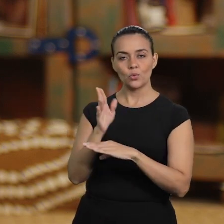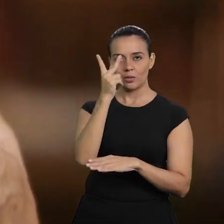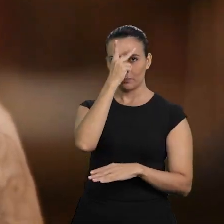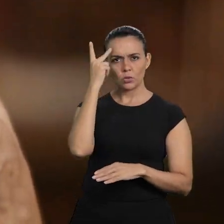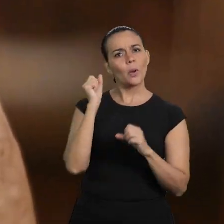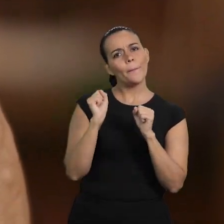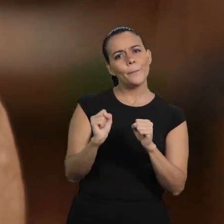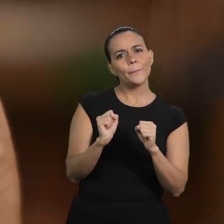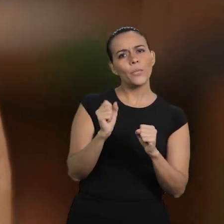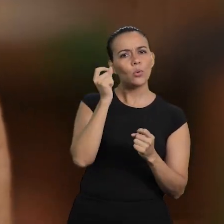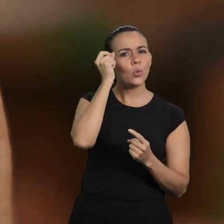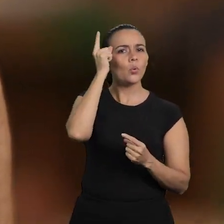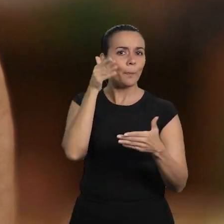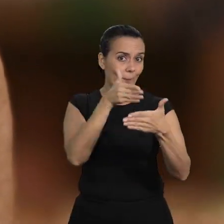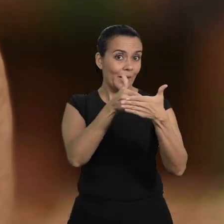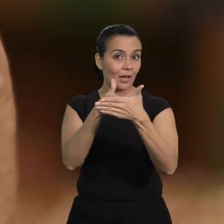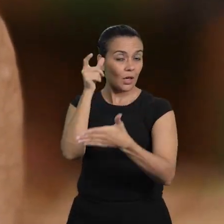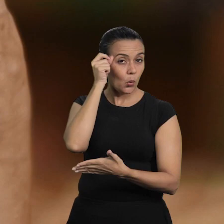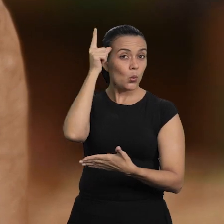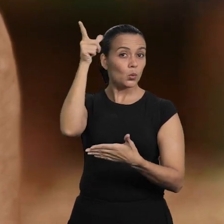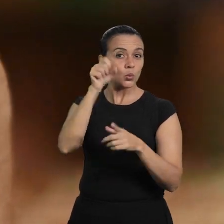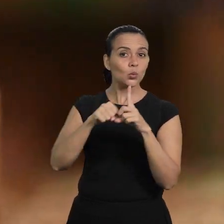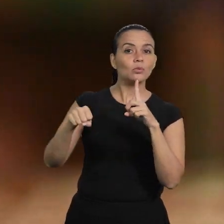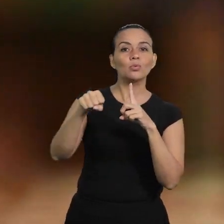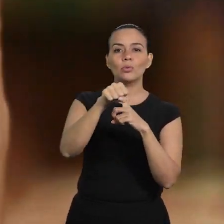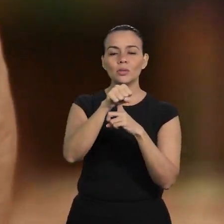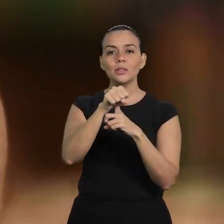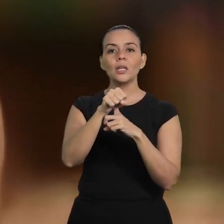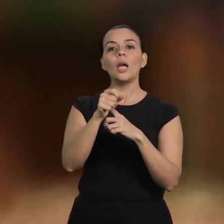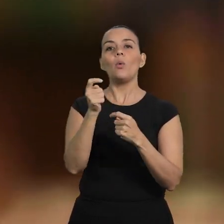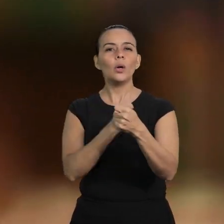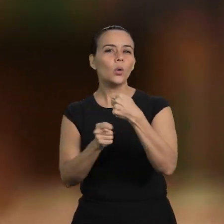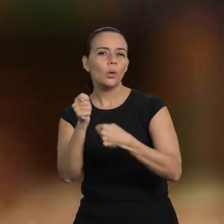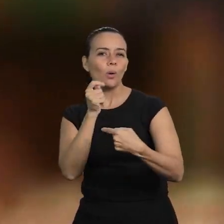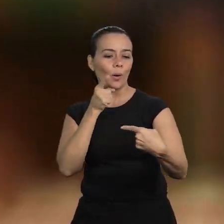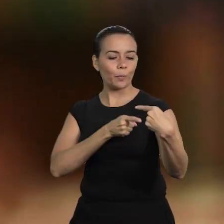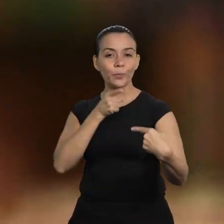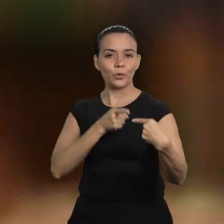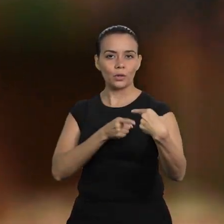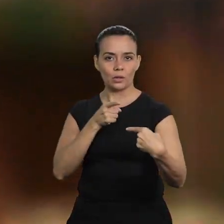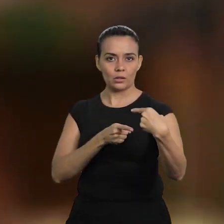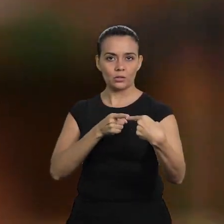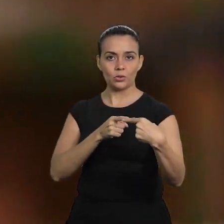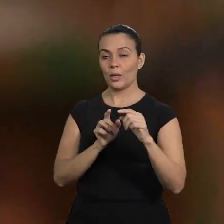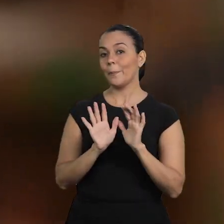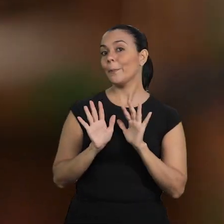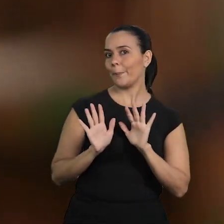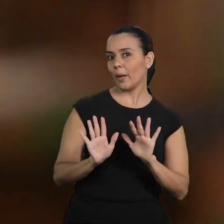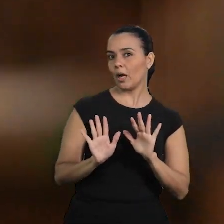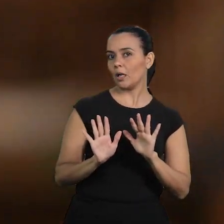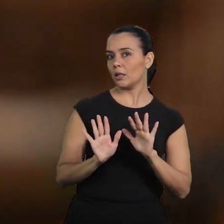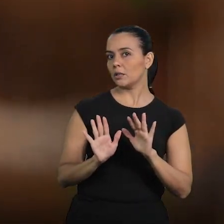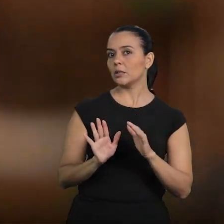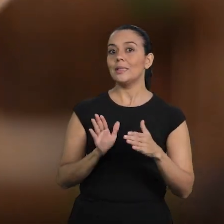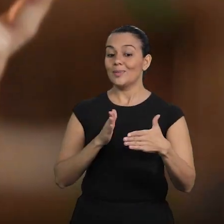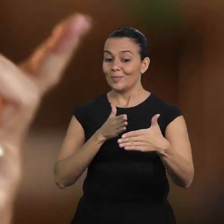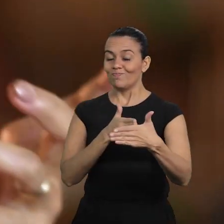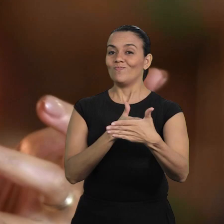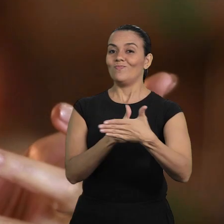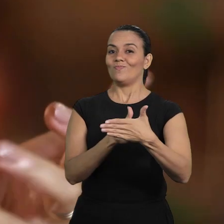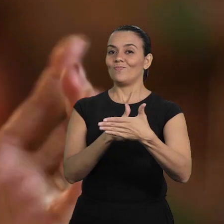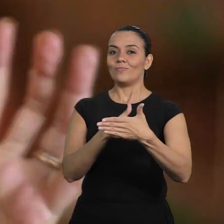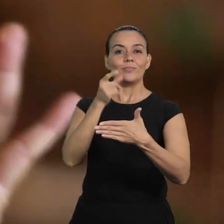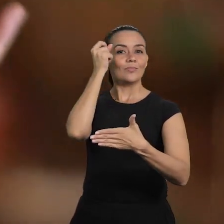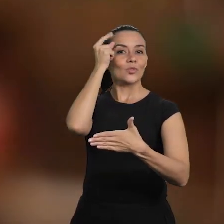barreiras culturais, barreiras sociais, econômicas, políticas, né? E uma barreira